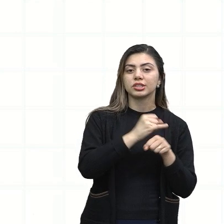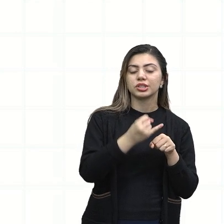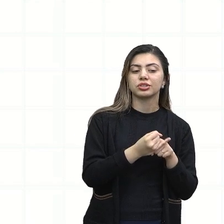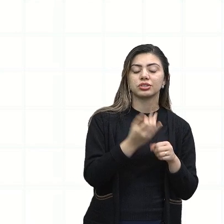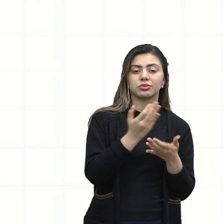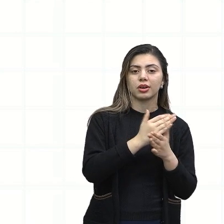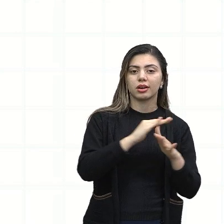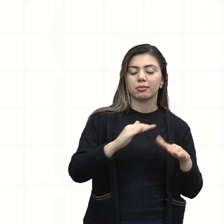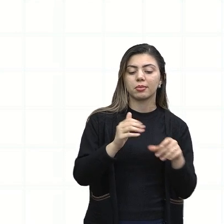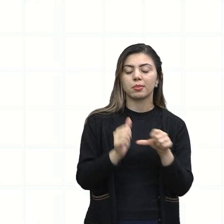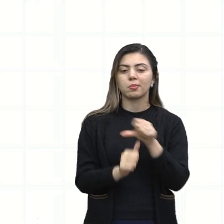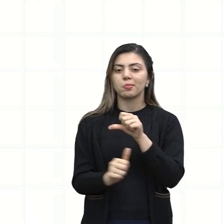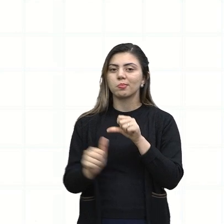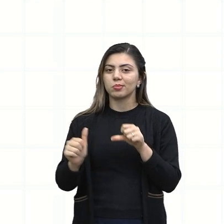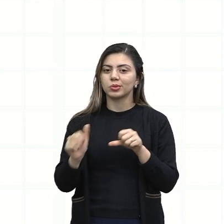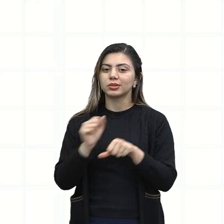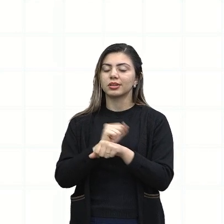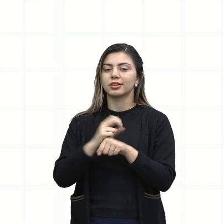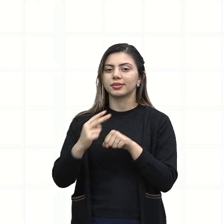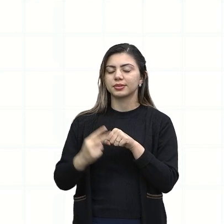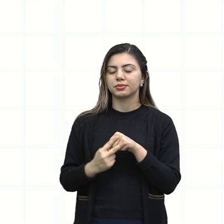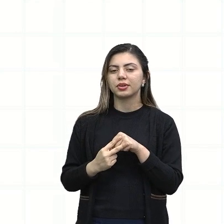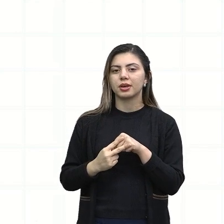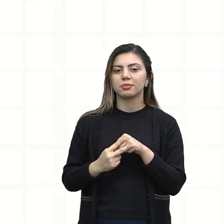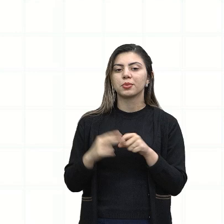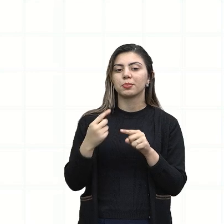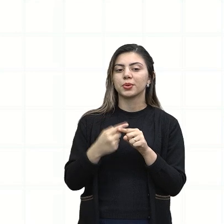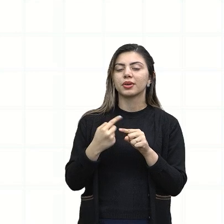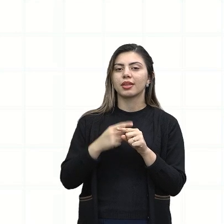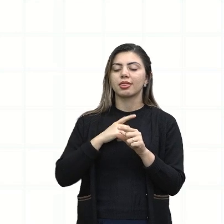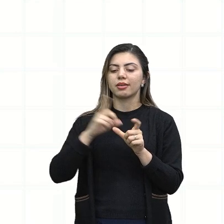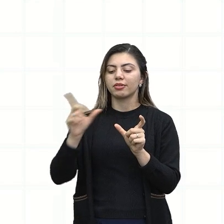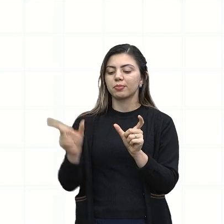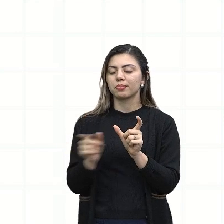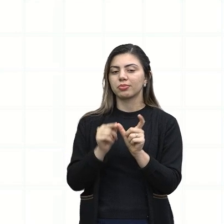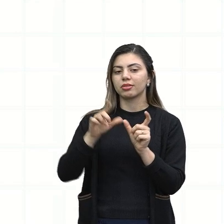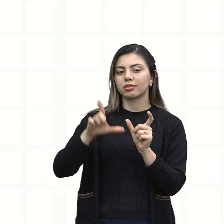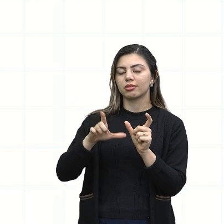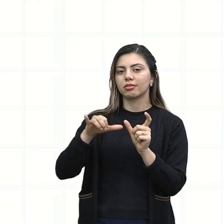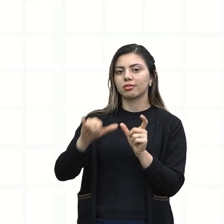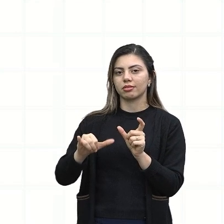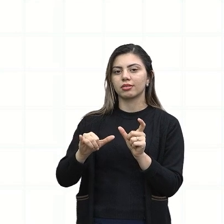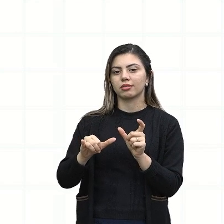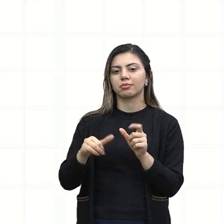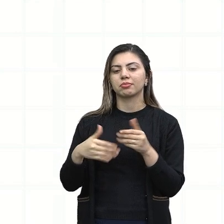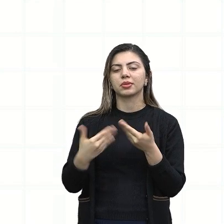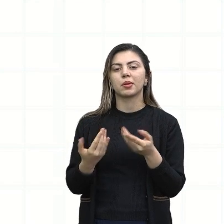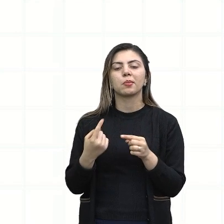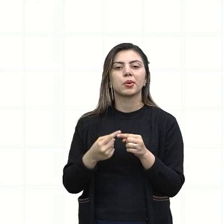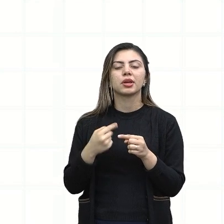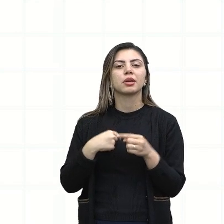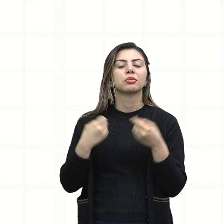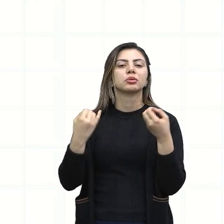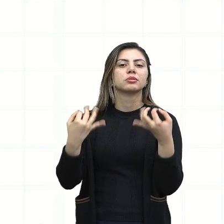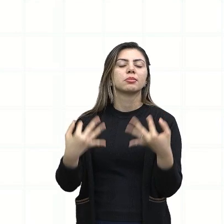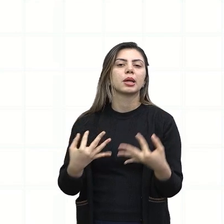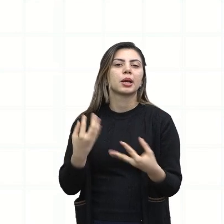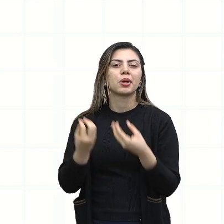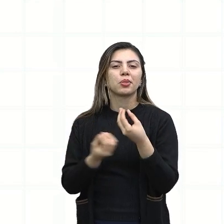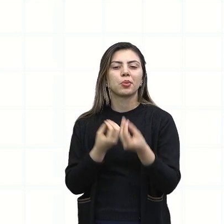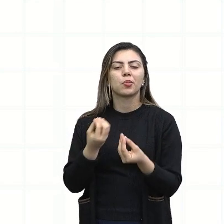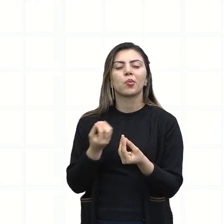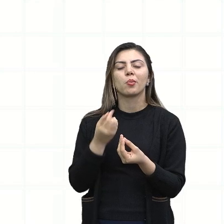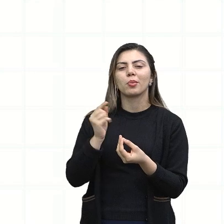adjetivo e agora é um advérbio de modo, né? Porque eu estou dizendo aí como